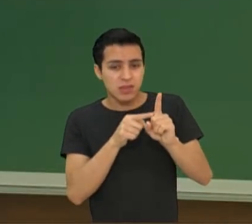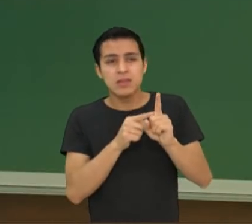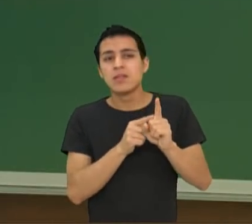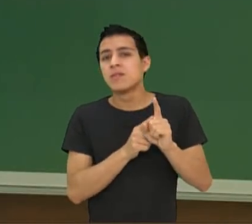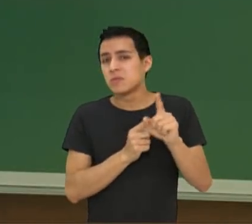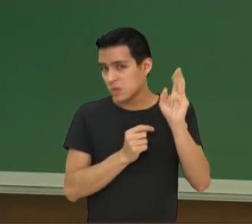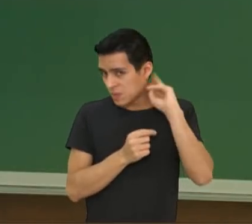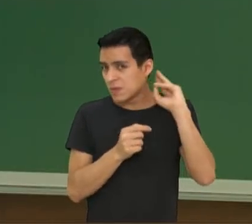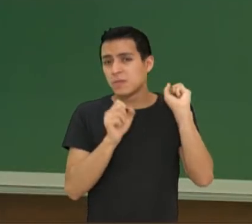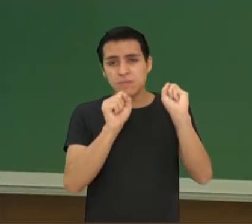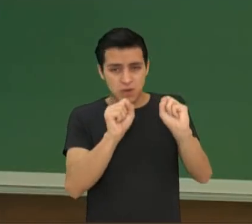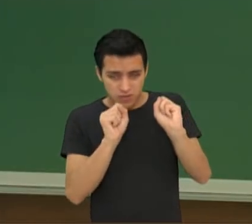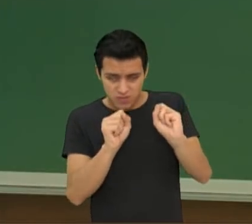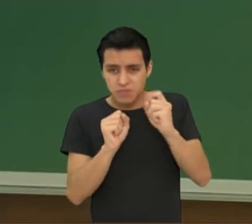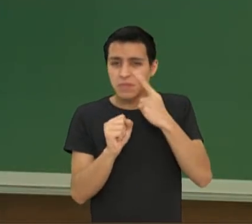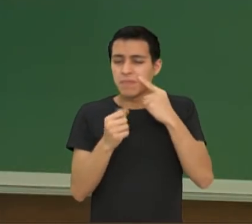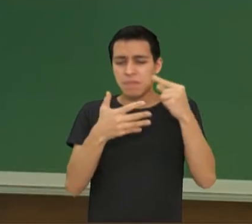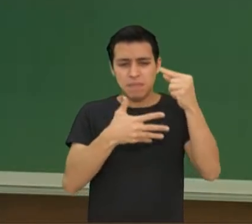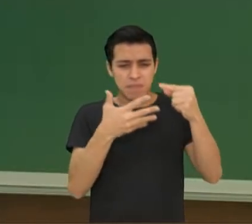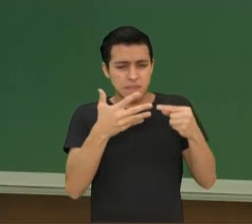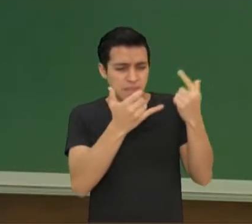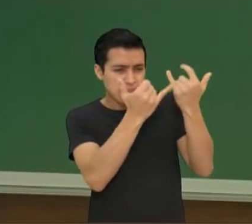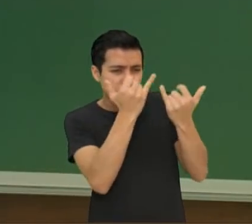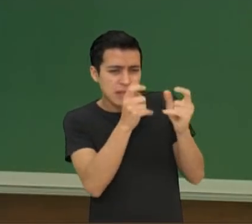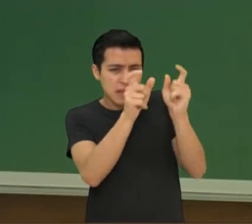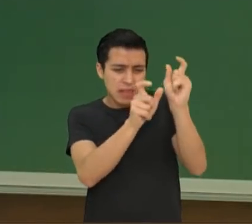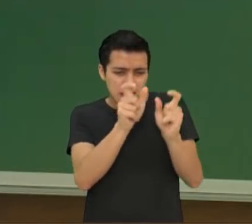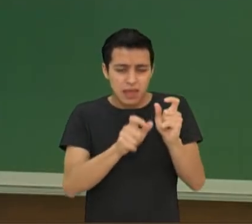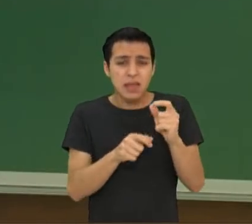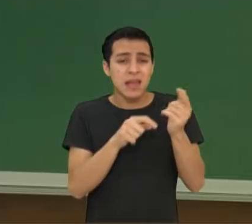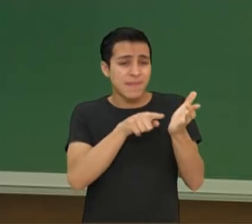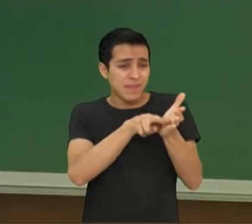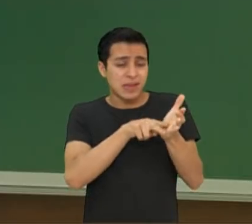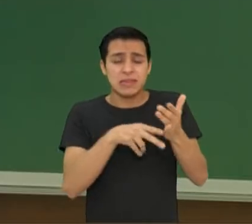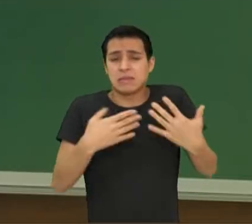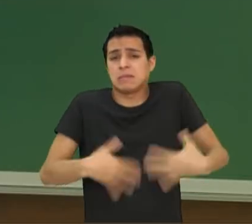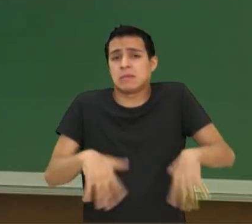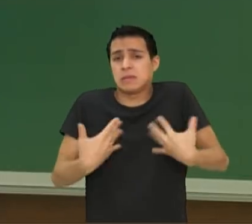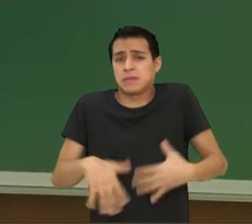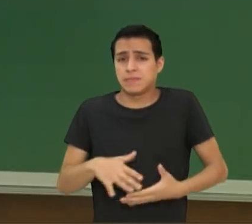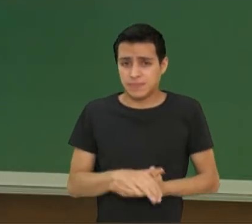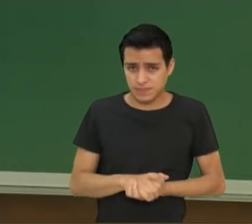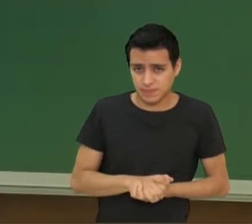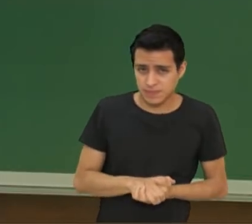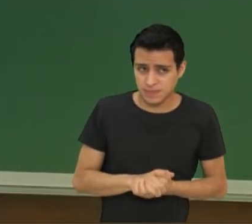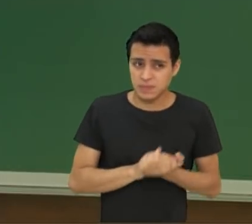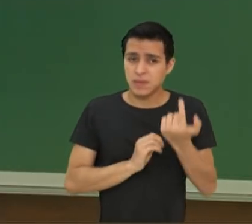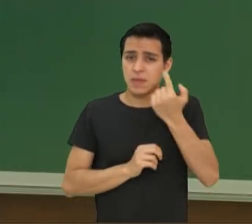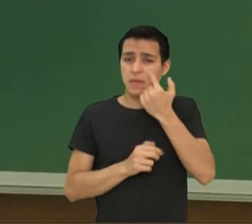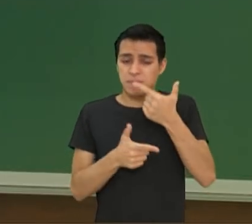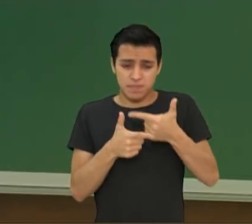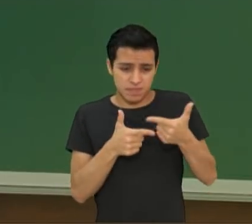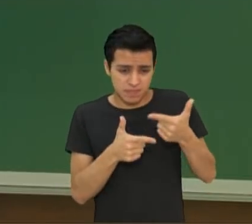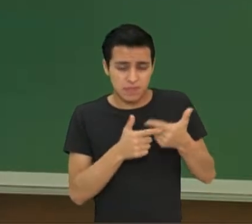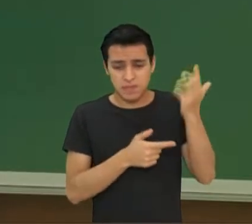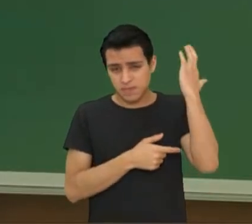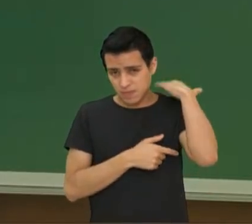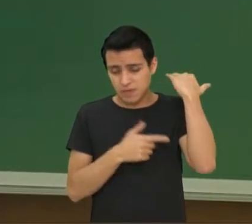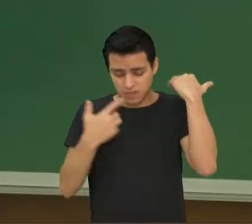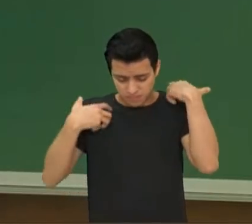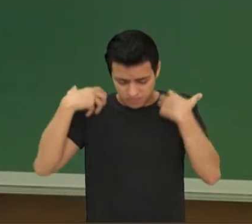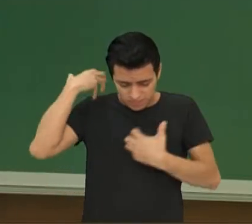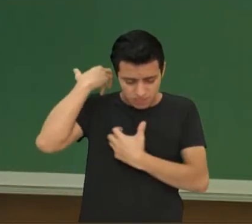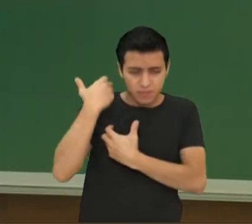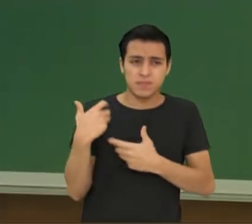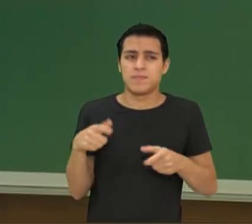meningite. Até rimou tudo isso, né? Então, olha que bactéria danada. causa infecção tanto no pulmão quanto em